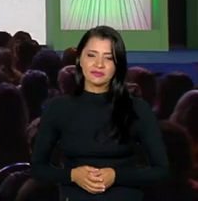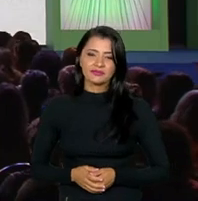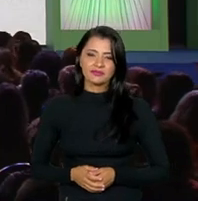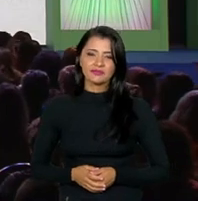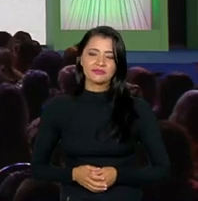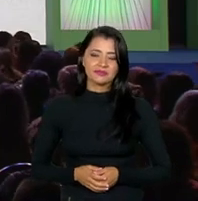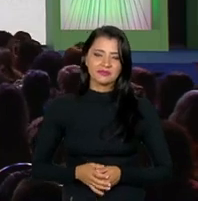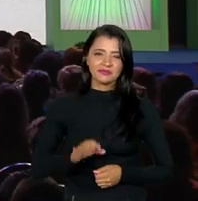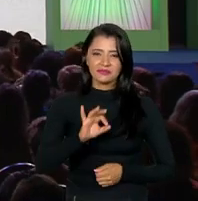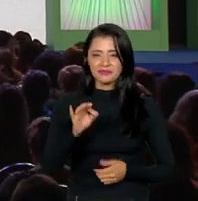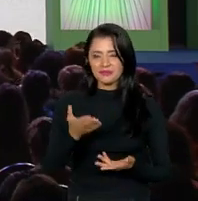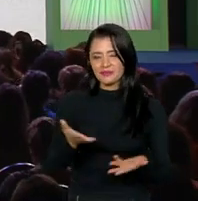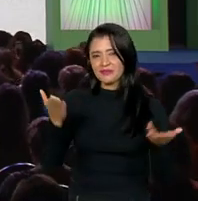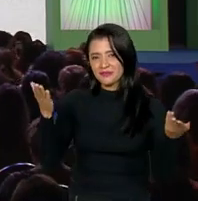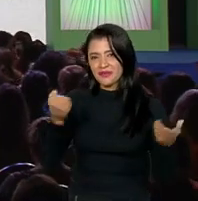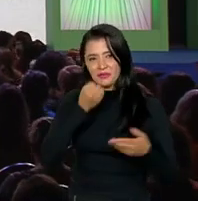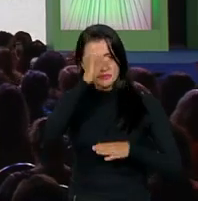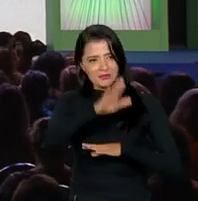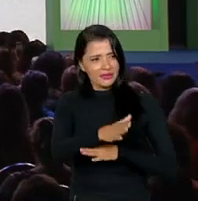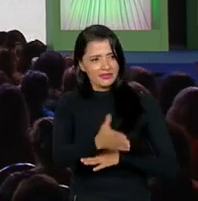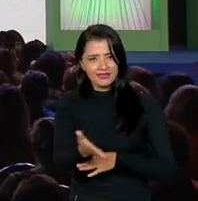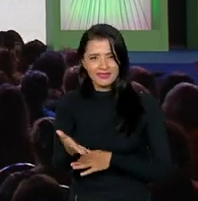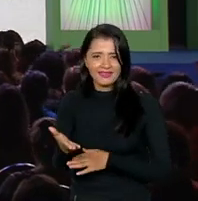Muito bem. Boa tarde.